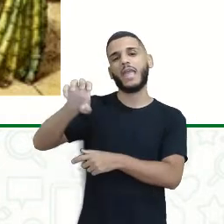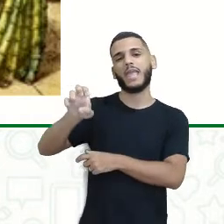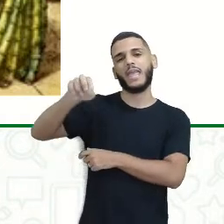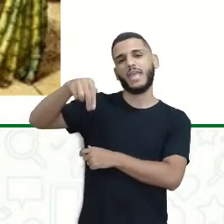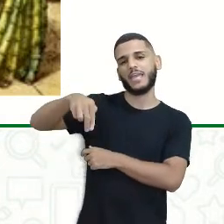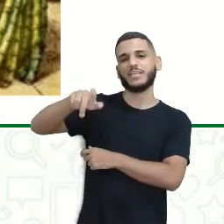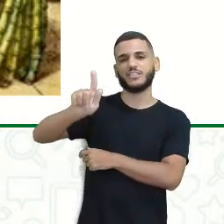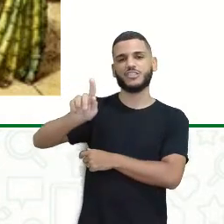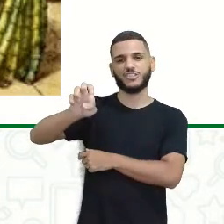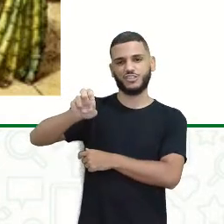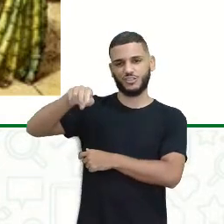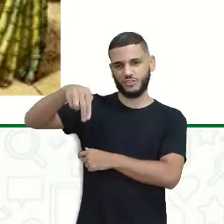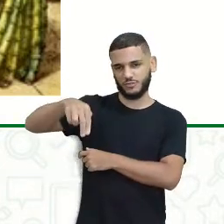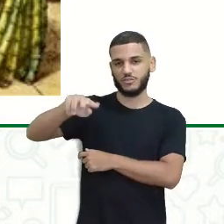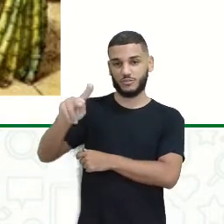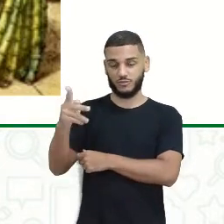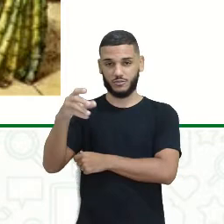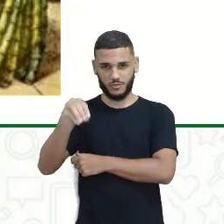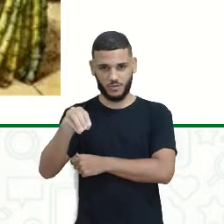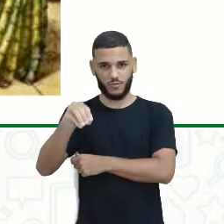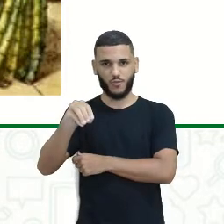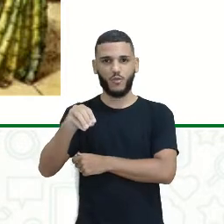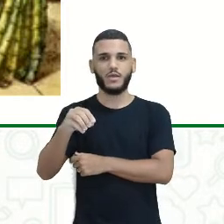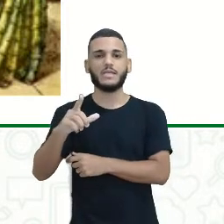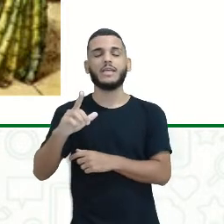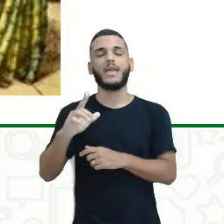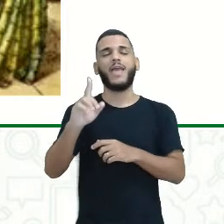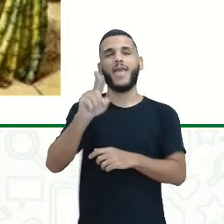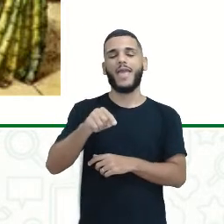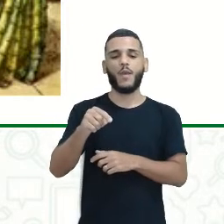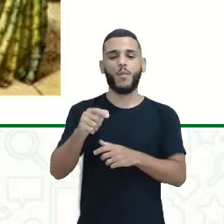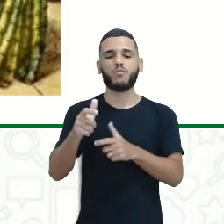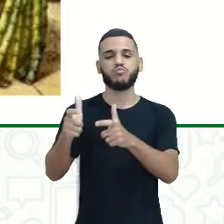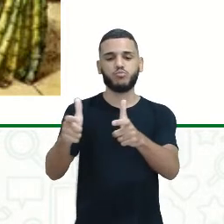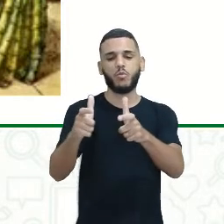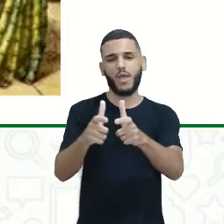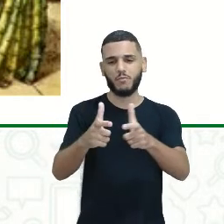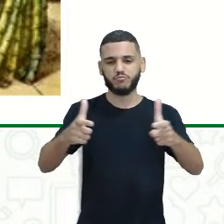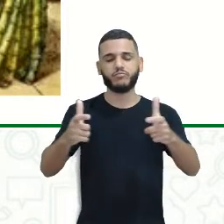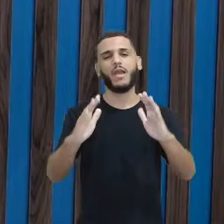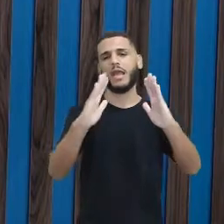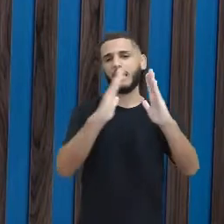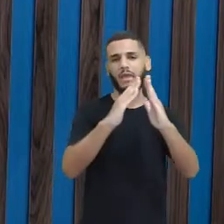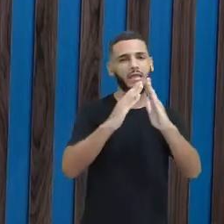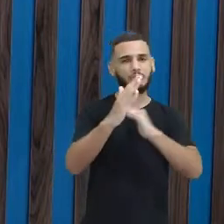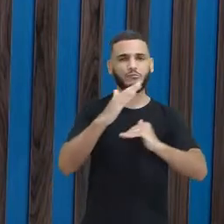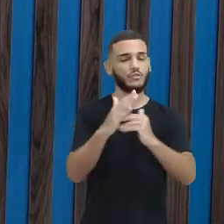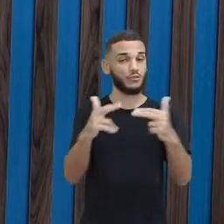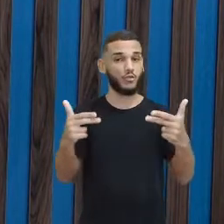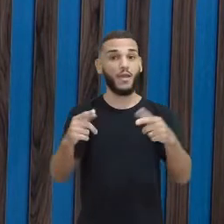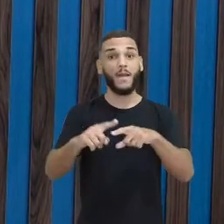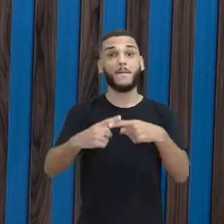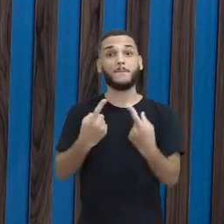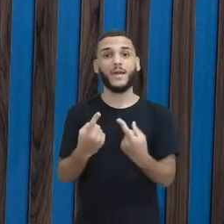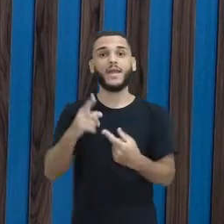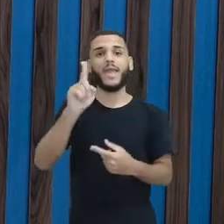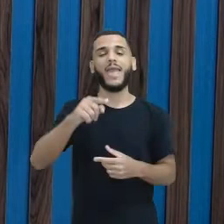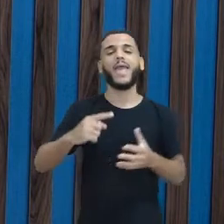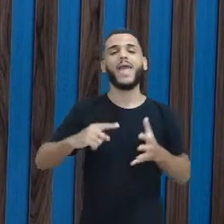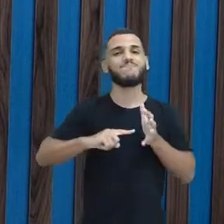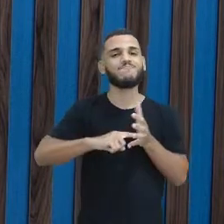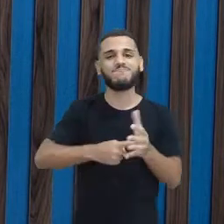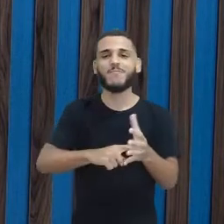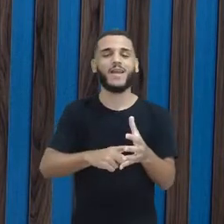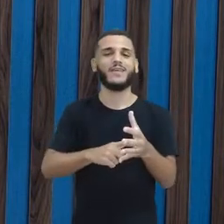propriedade, mas na realidade o engenho era apenas essa máquina que produzia aqui, né, que